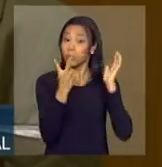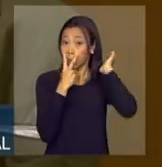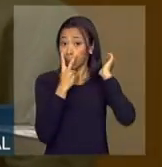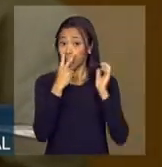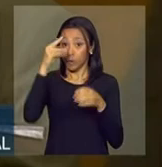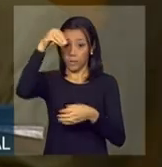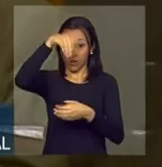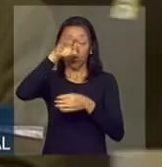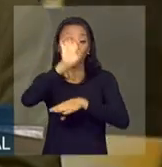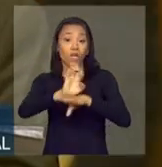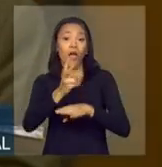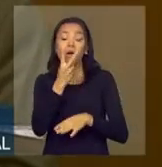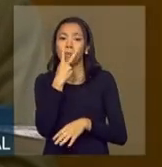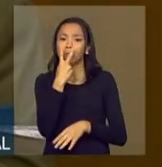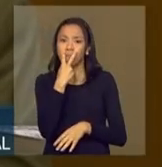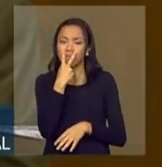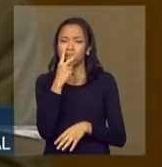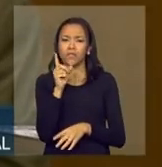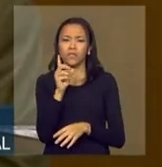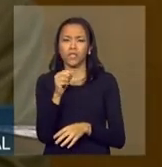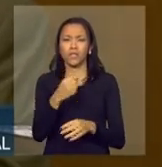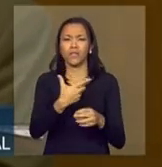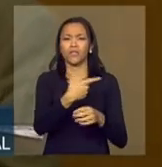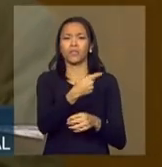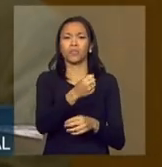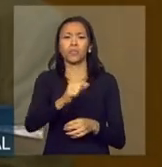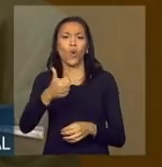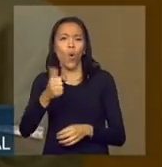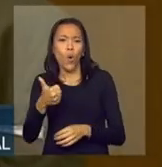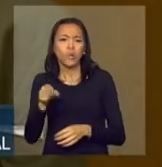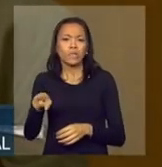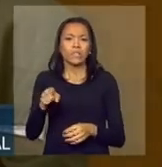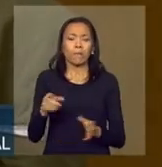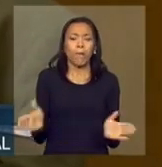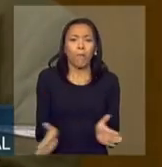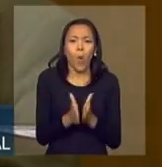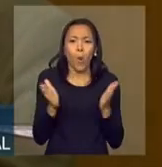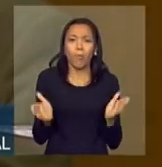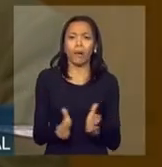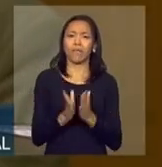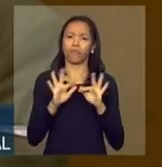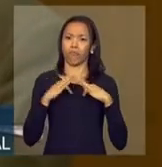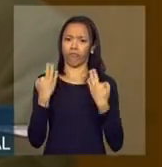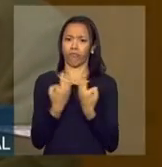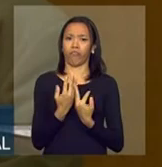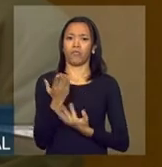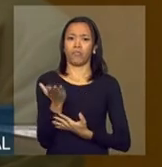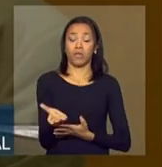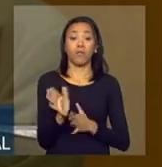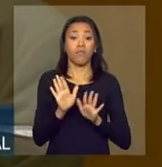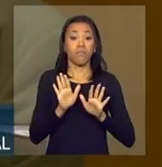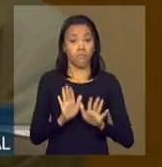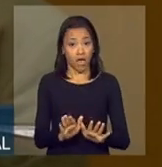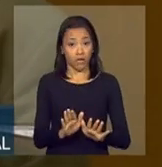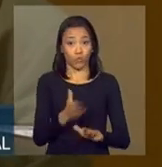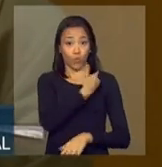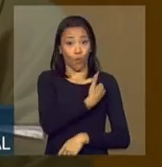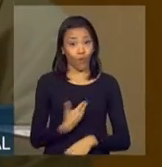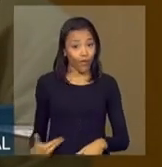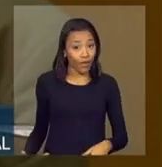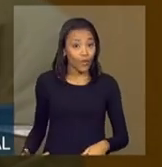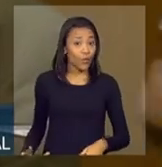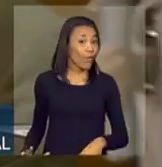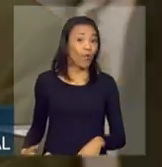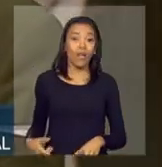Pancas, em 2011, como uma família em extrema pobreza. Mas os órgãos públicos não